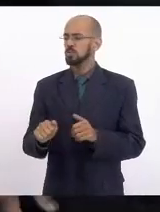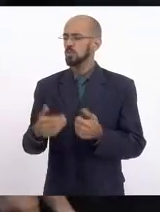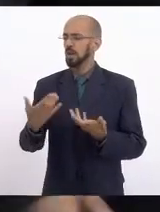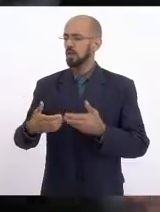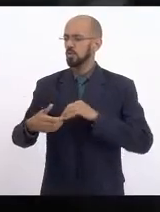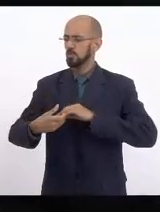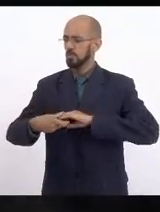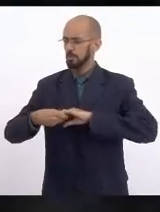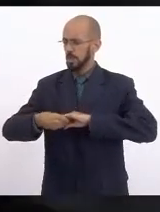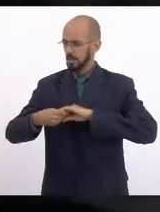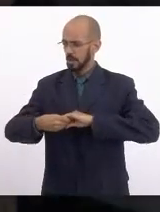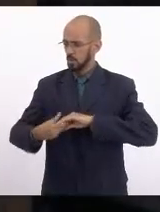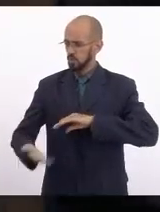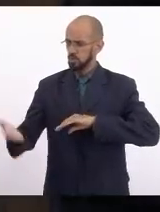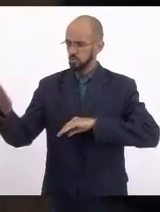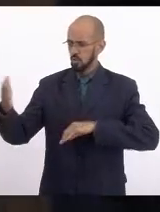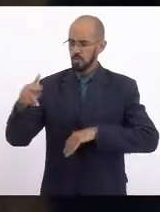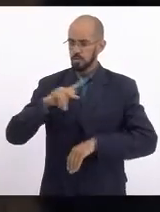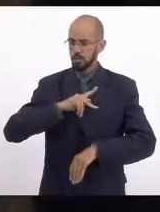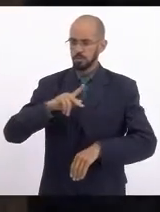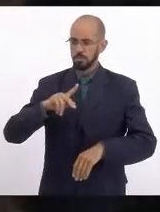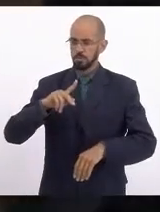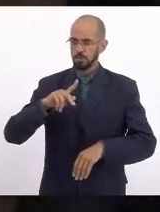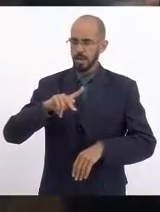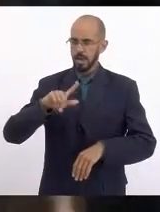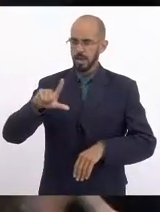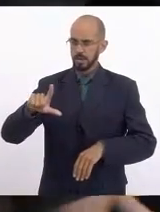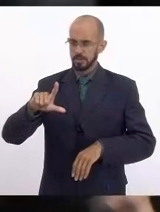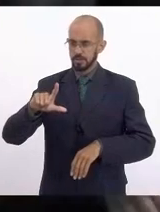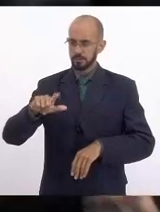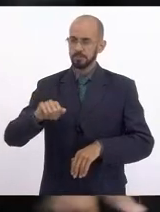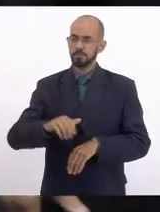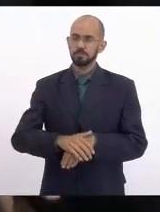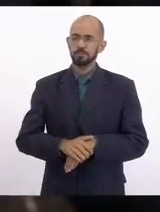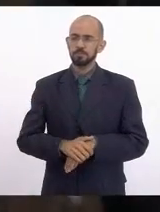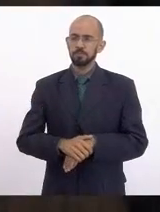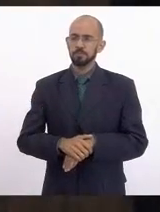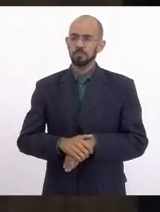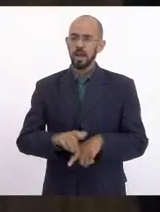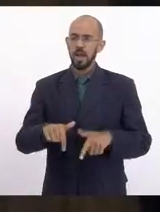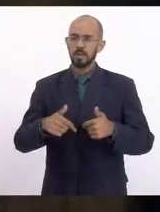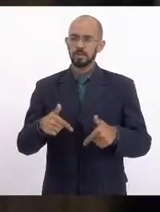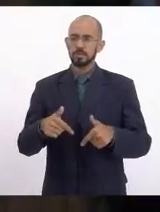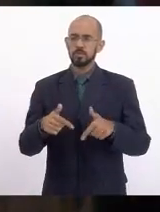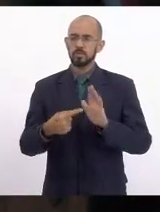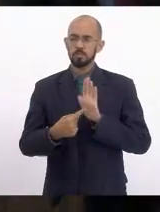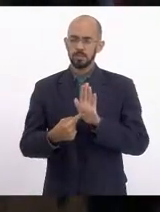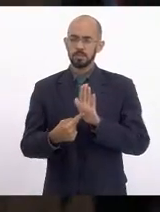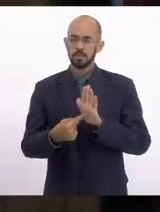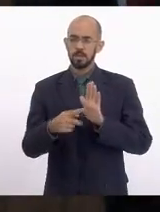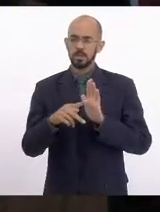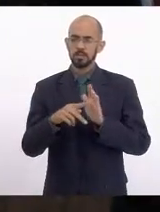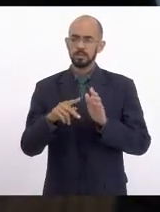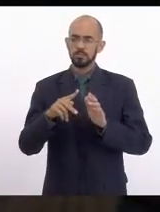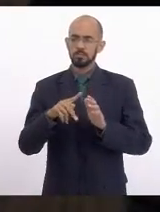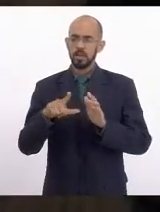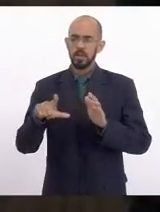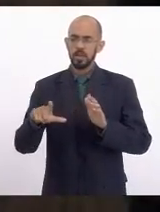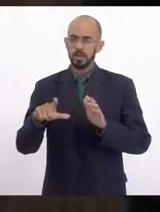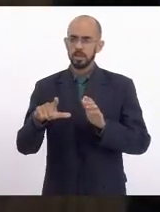excelência' por esse projeto acho que o gesto de apresentar esse projeto para